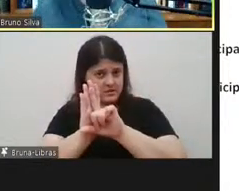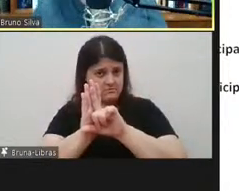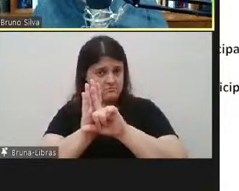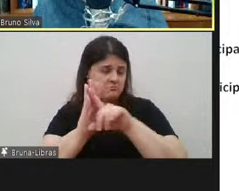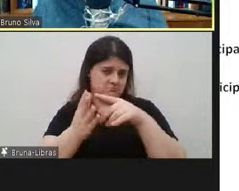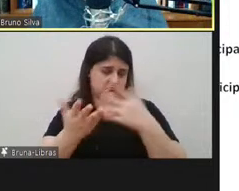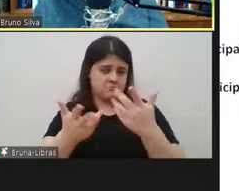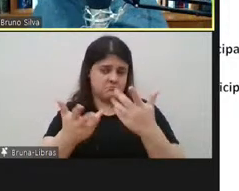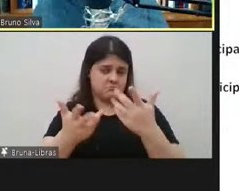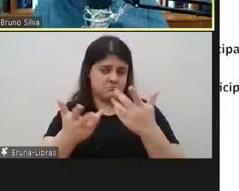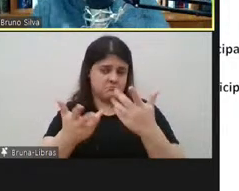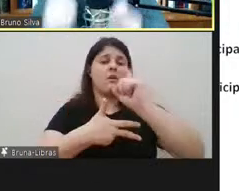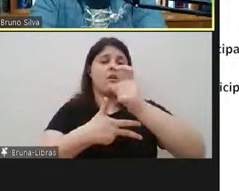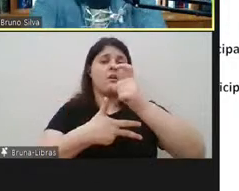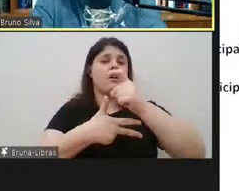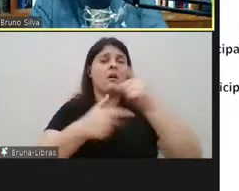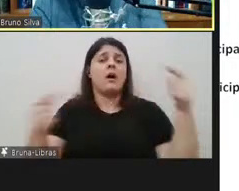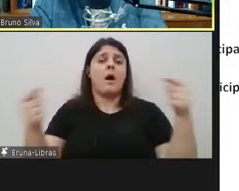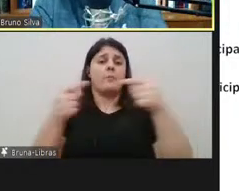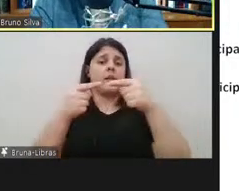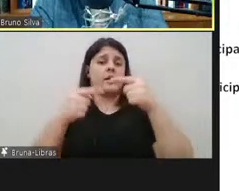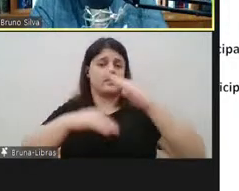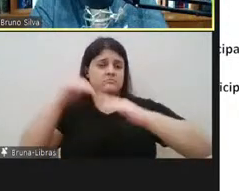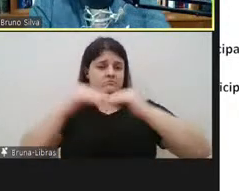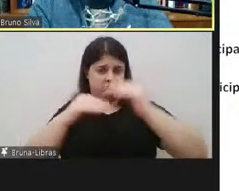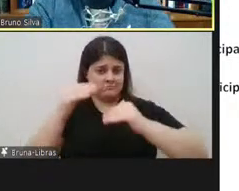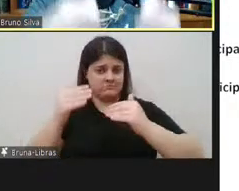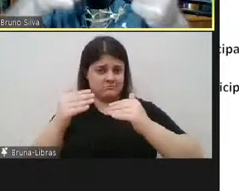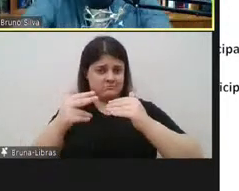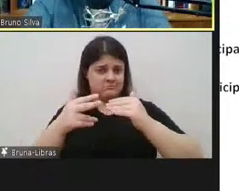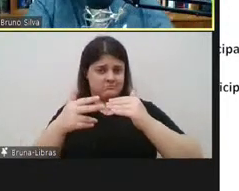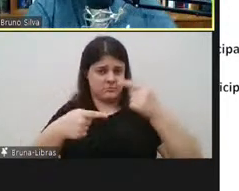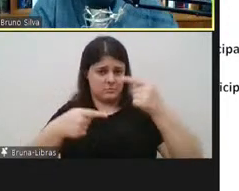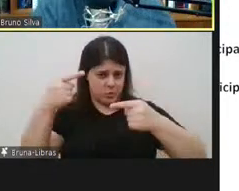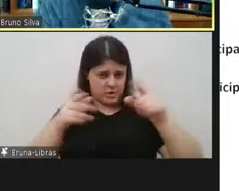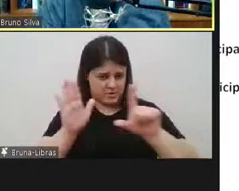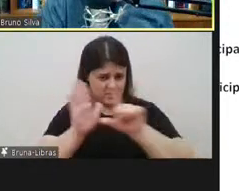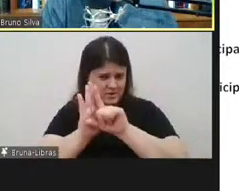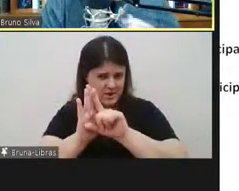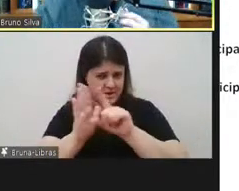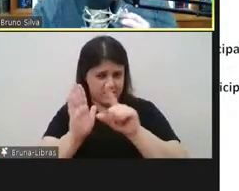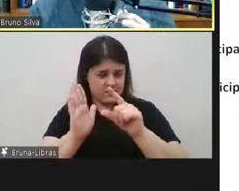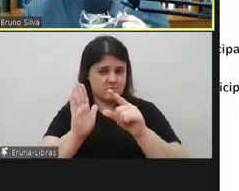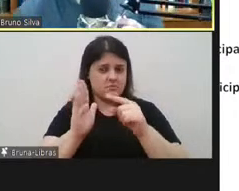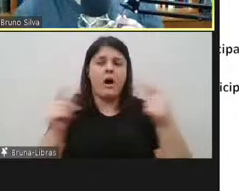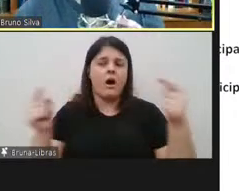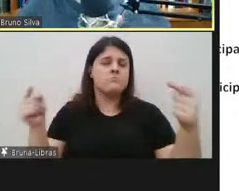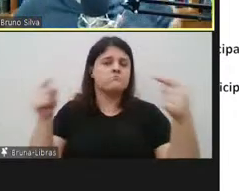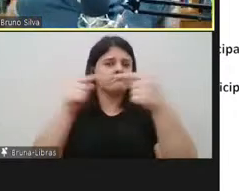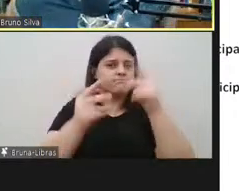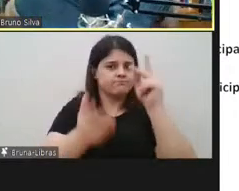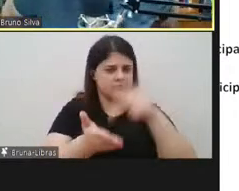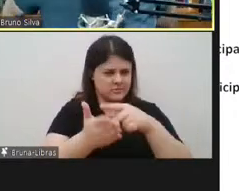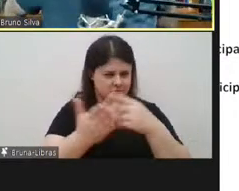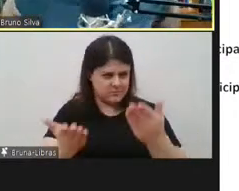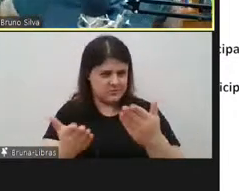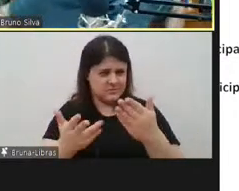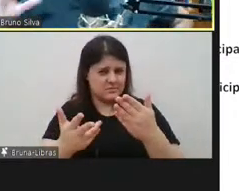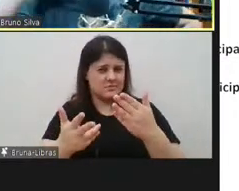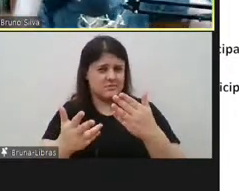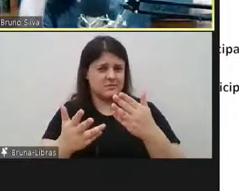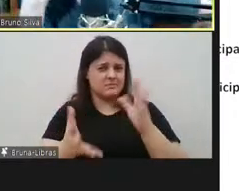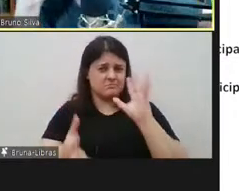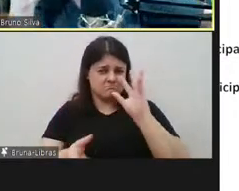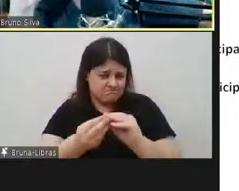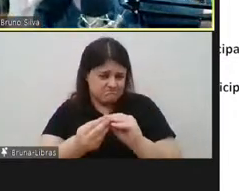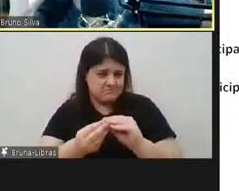como as coisas vão funcionar e o Executivo aquele que aplica as políticas é é aquele que tira elas do papel e faz com que ela se torne realidade não tem regra